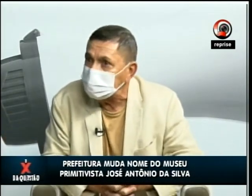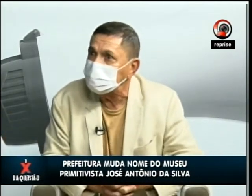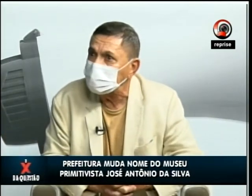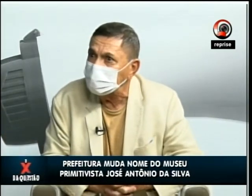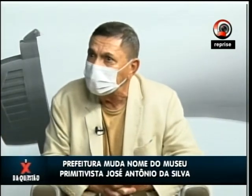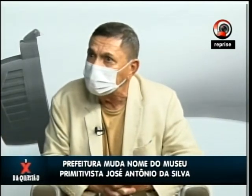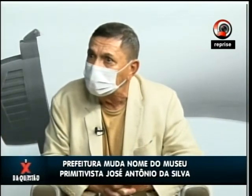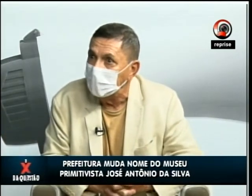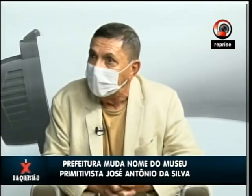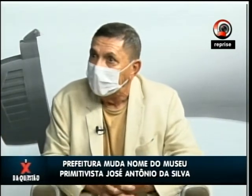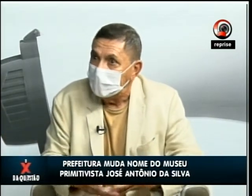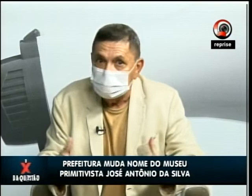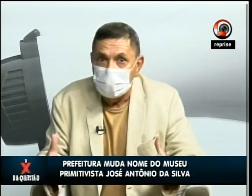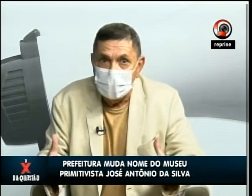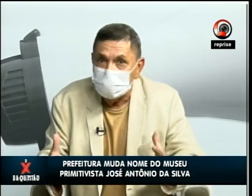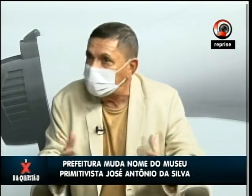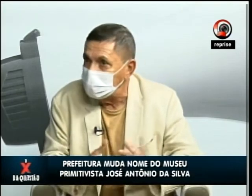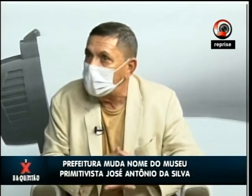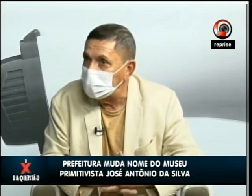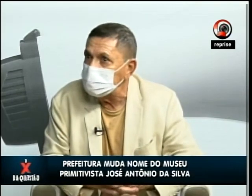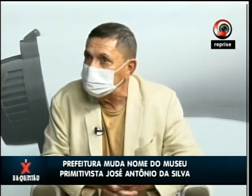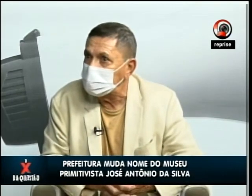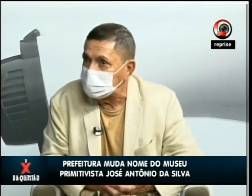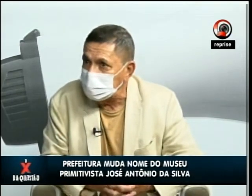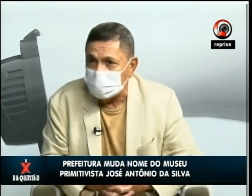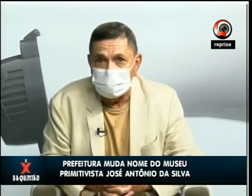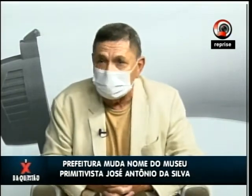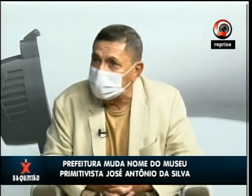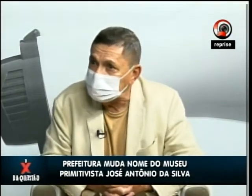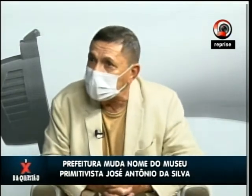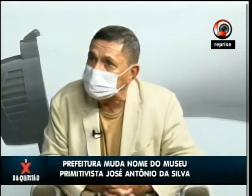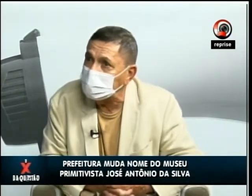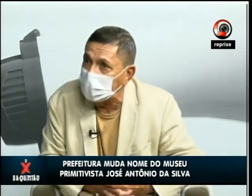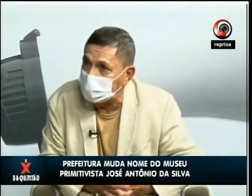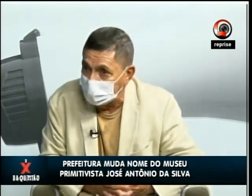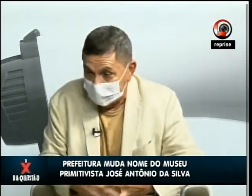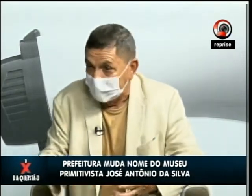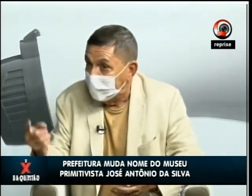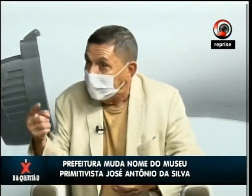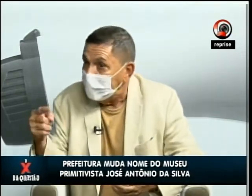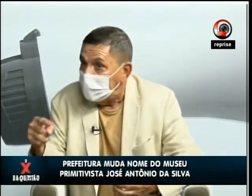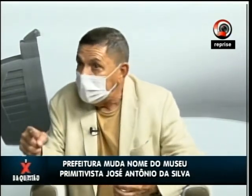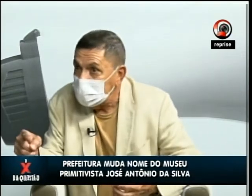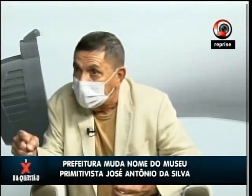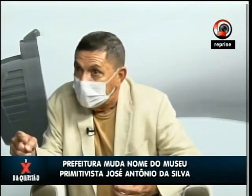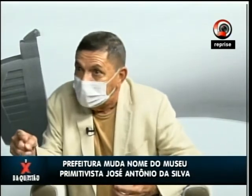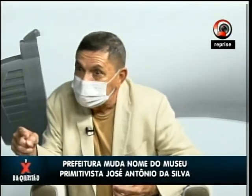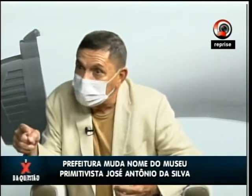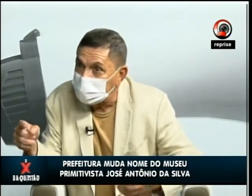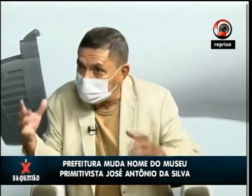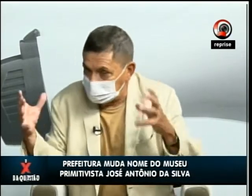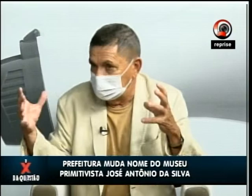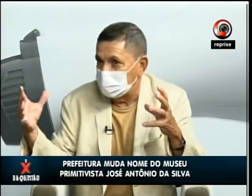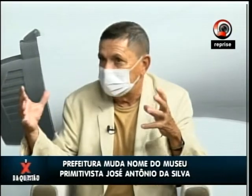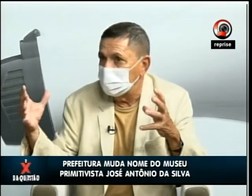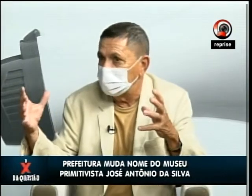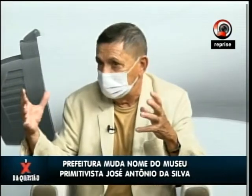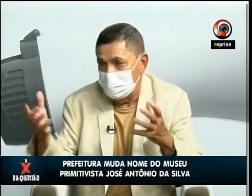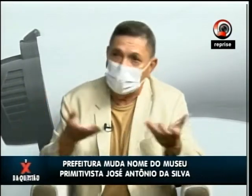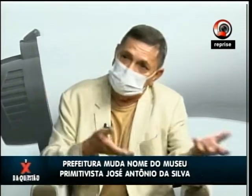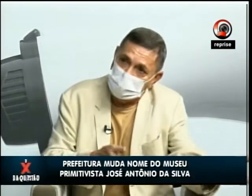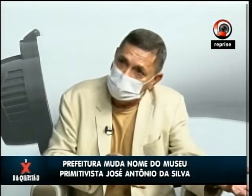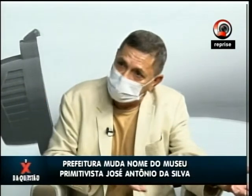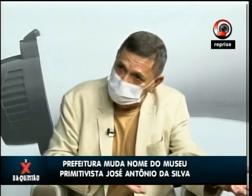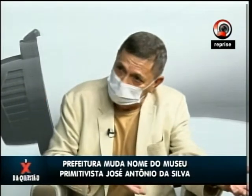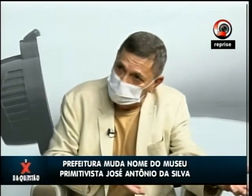exatamente isso que você tá falando então essa foi a grande importância da Semana de Arte Moderna e o José Antônio